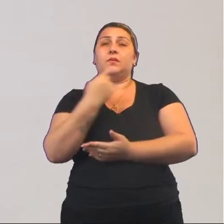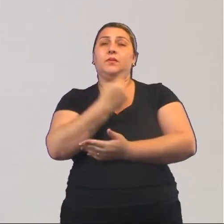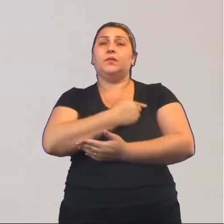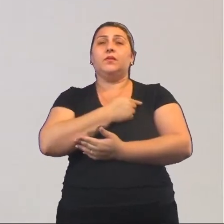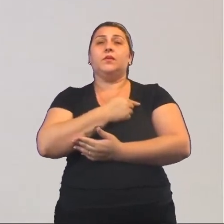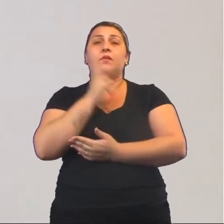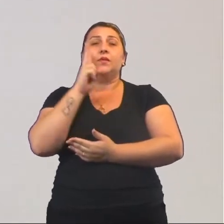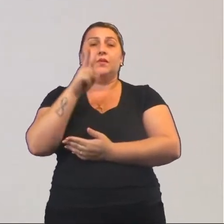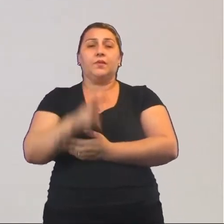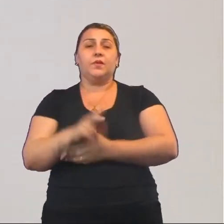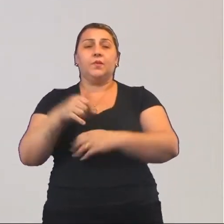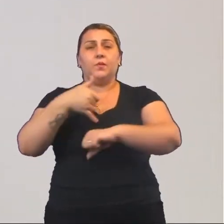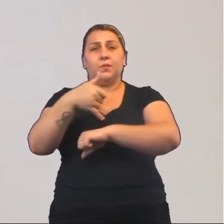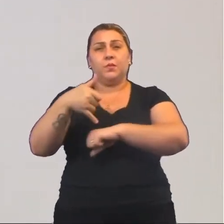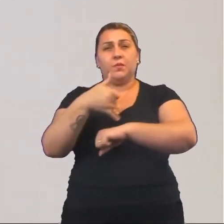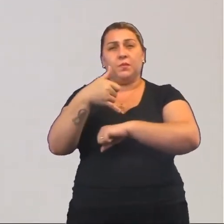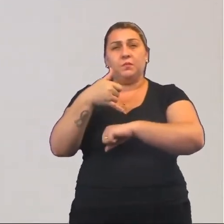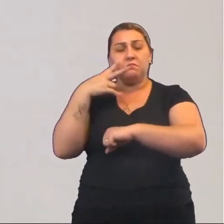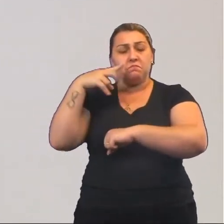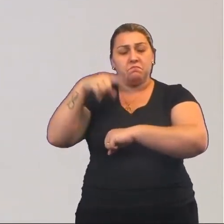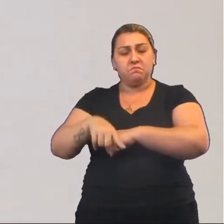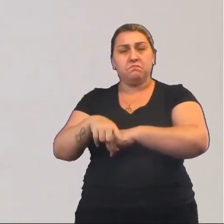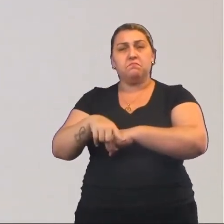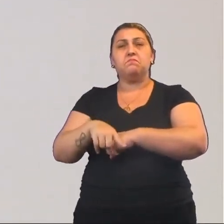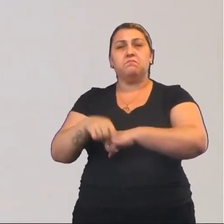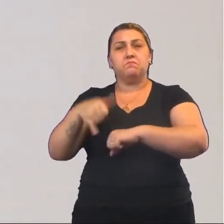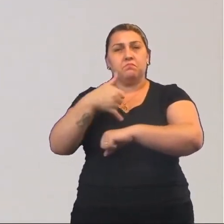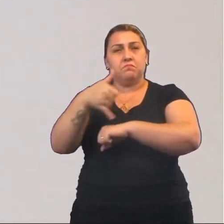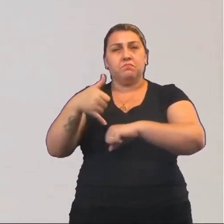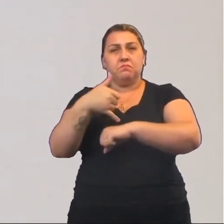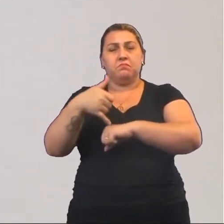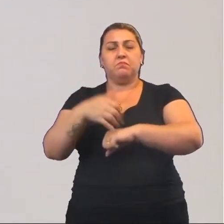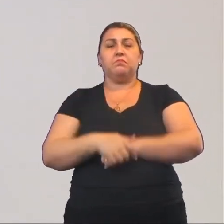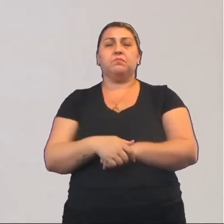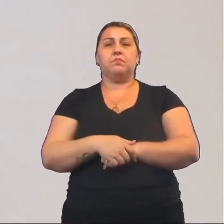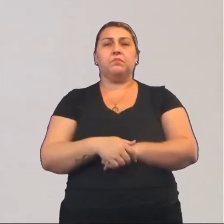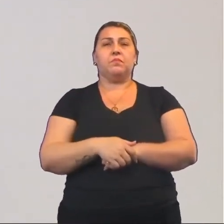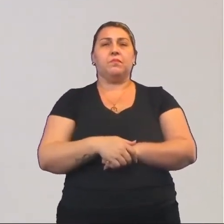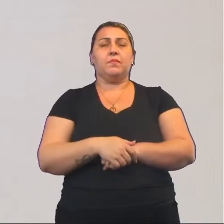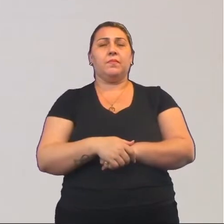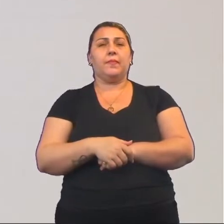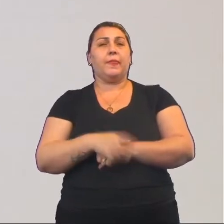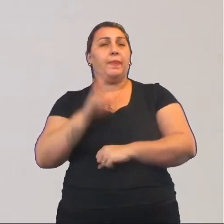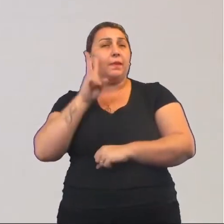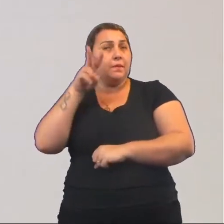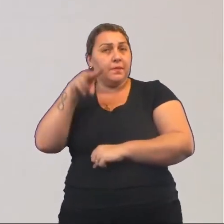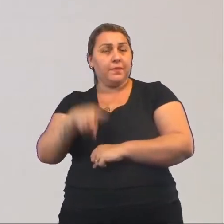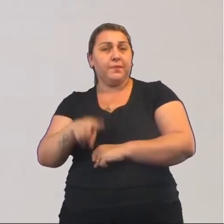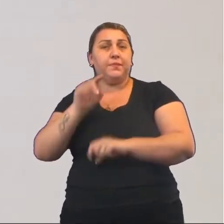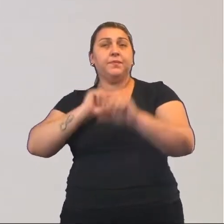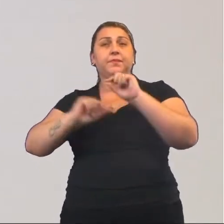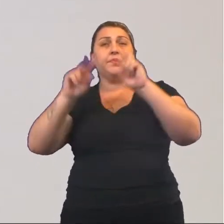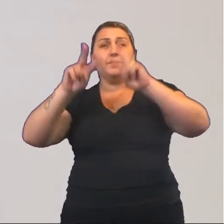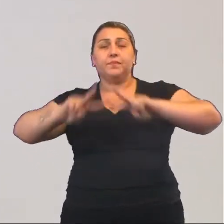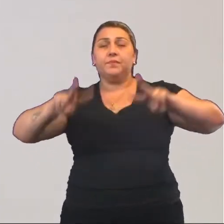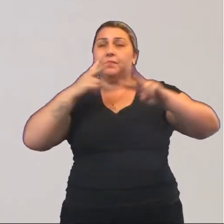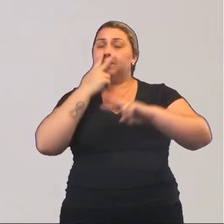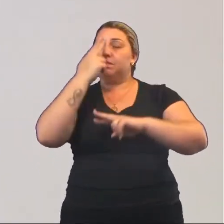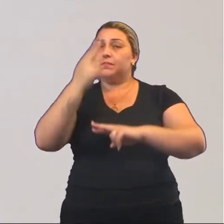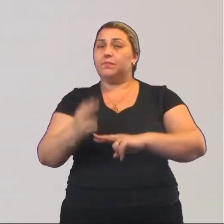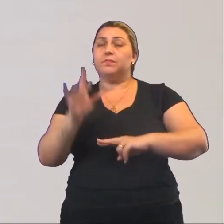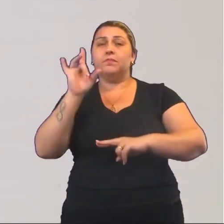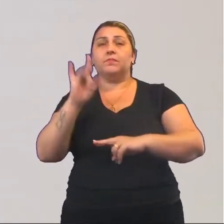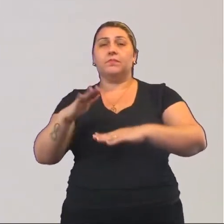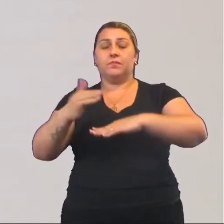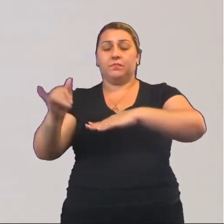Às vezes você vê um óleo ali no chão, na superfície do solo, e aquilo que você está vendo, o que é visível, parece que está